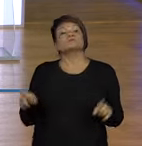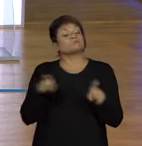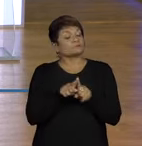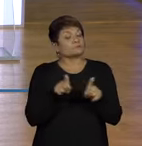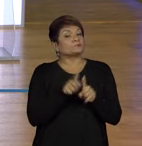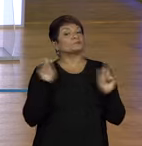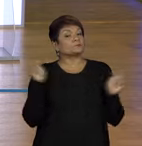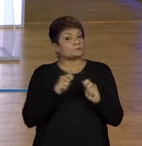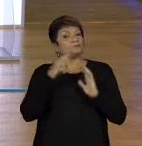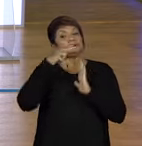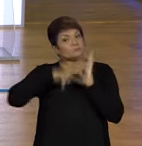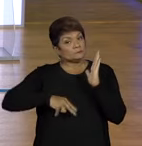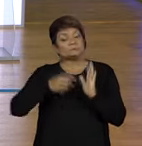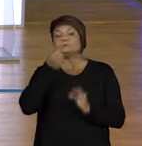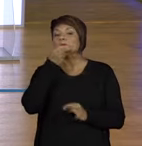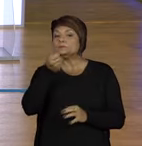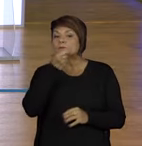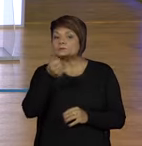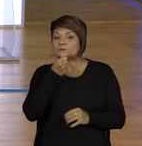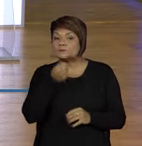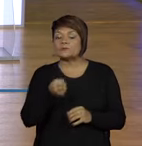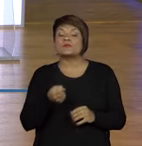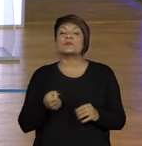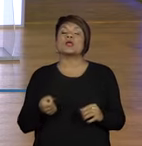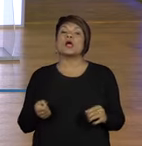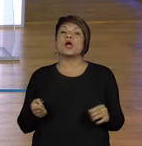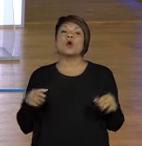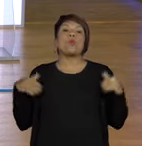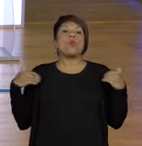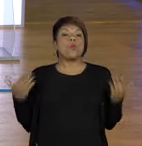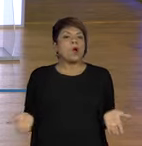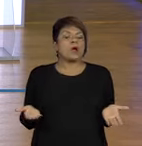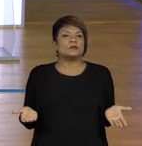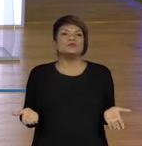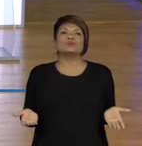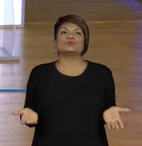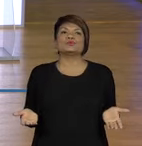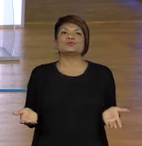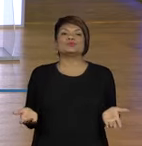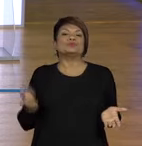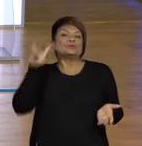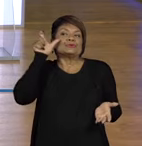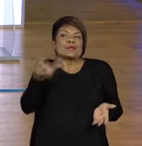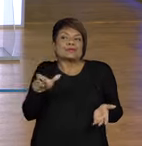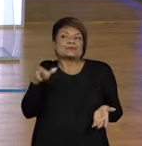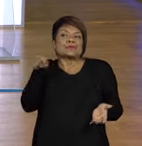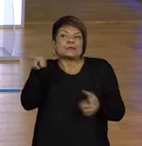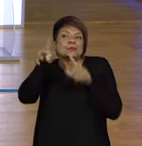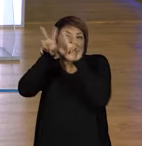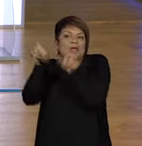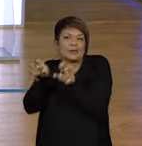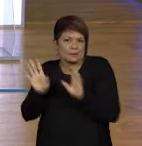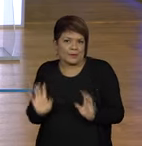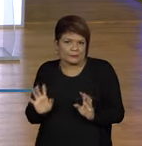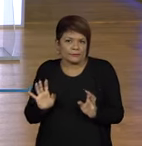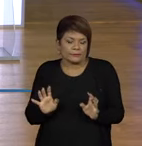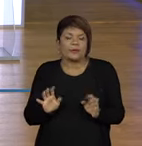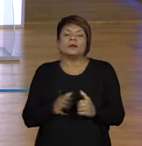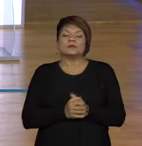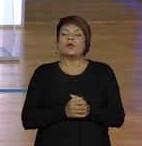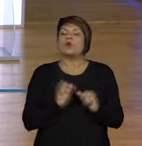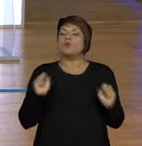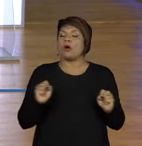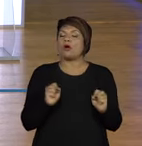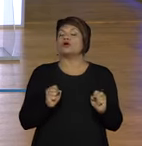ler entrevistas quando a gente também se interessou por aquilo, né? Então, eu posso